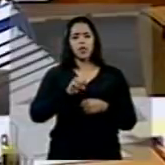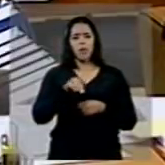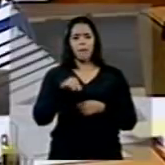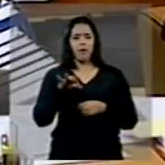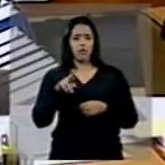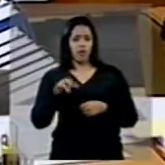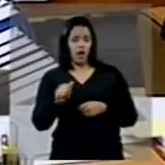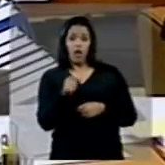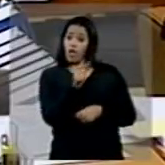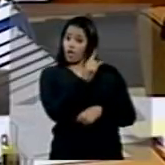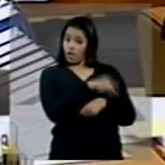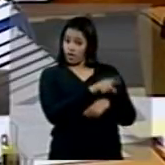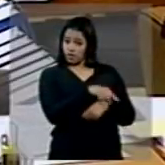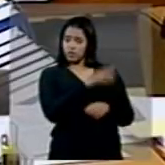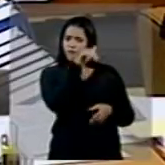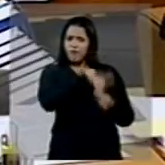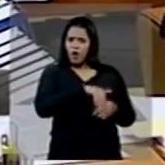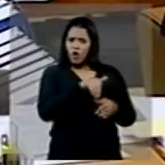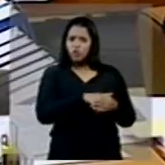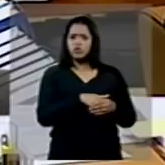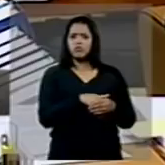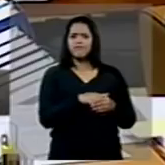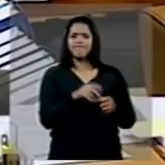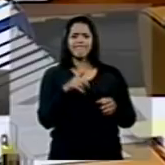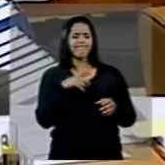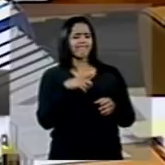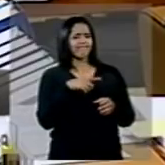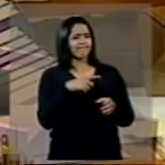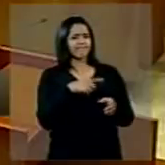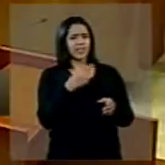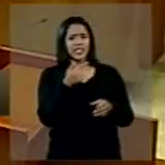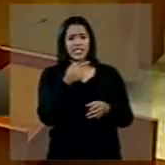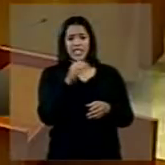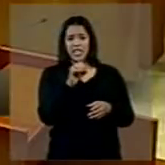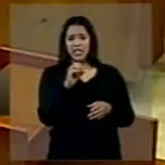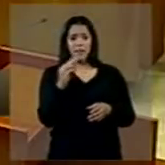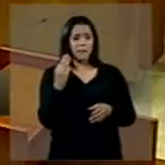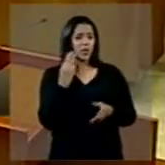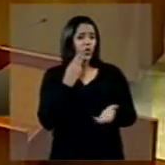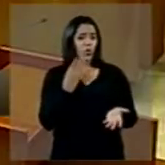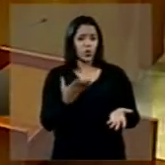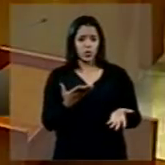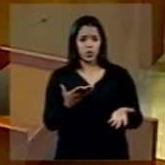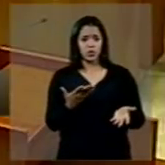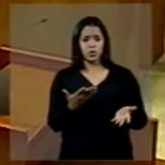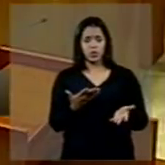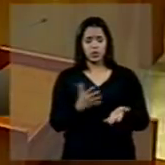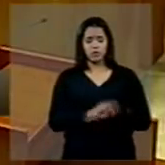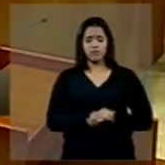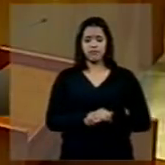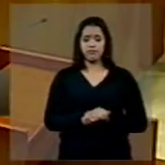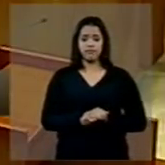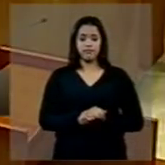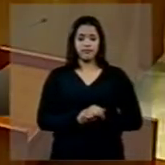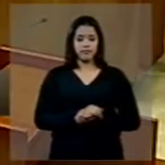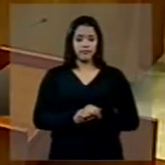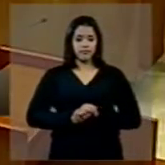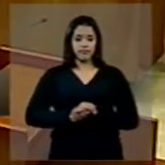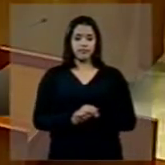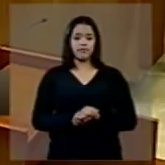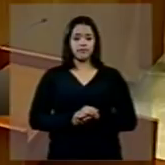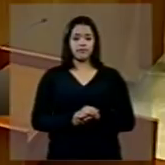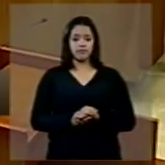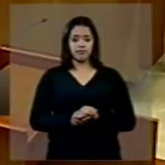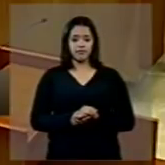esses votos são votos contaminados. São 70 milhões, ministro Marco Aurélio, aproximadamente. Senhor presidente, eu